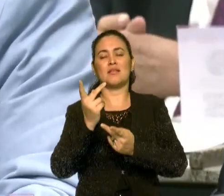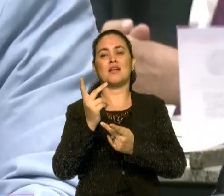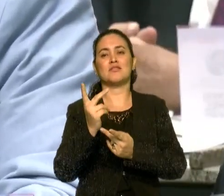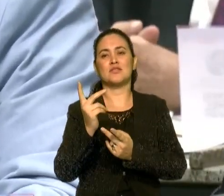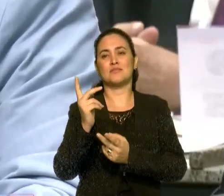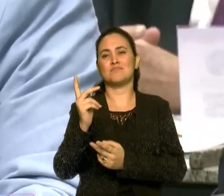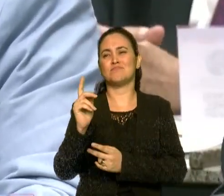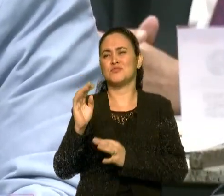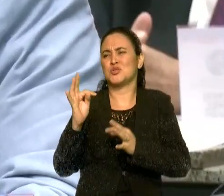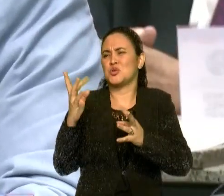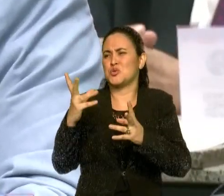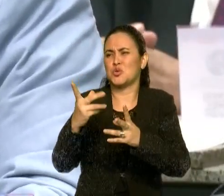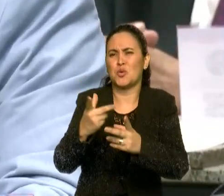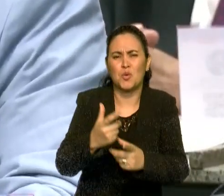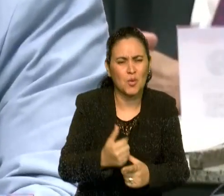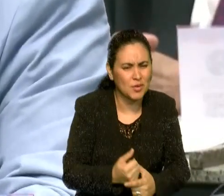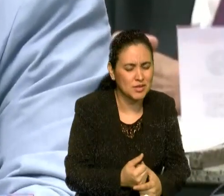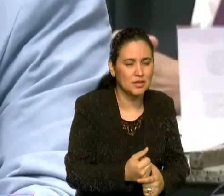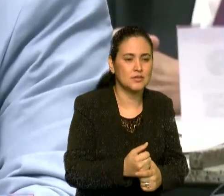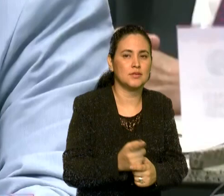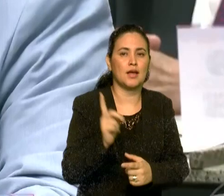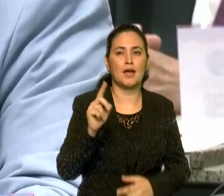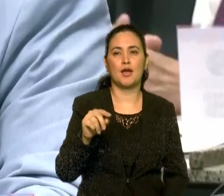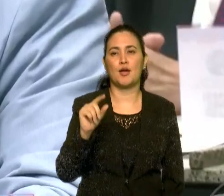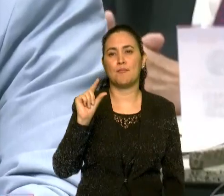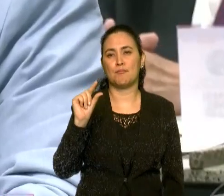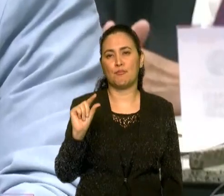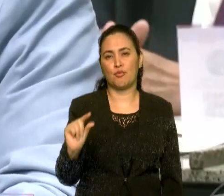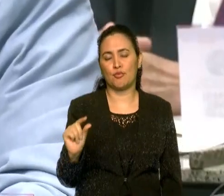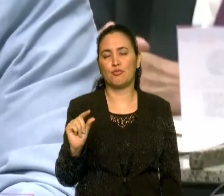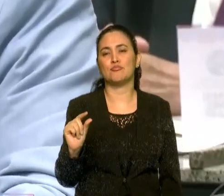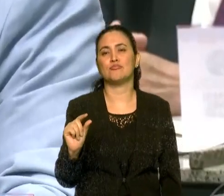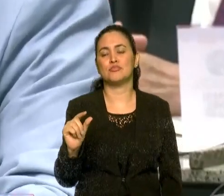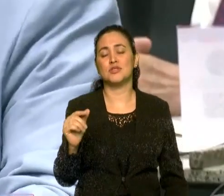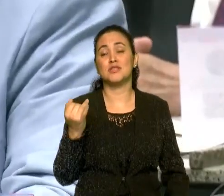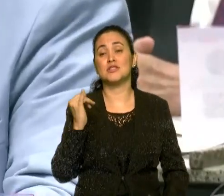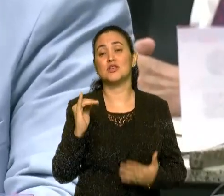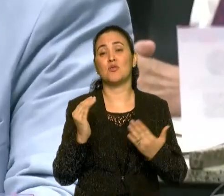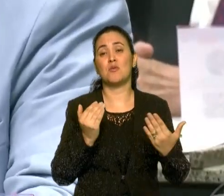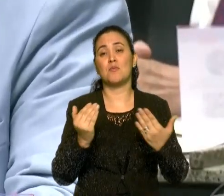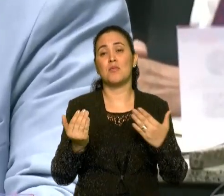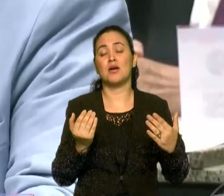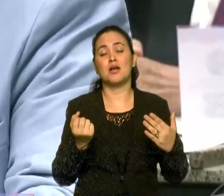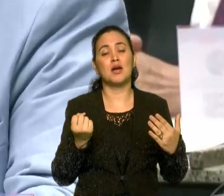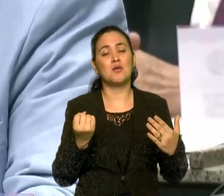Humberto. Amamos todos, todos nós amamos muito a senhora.